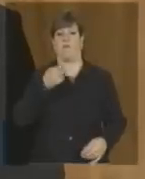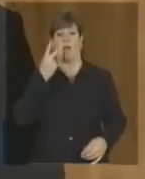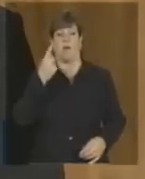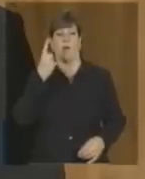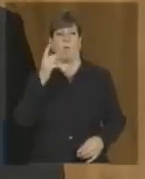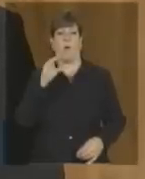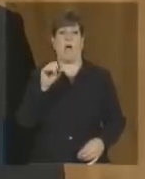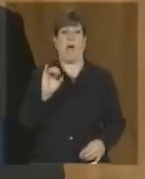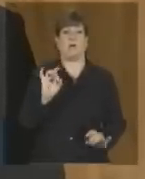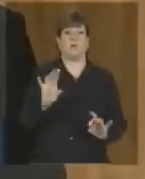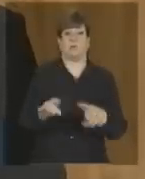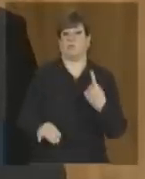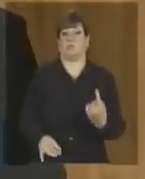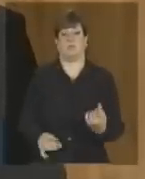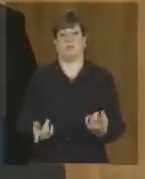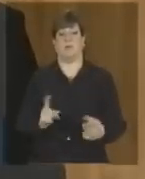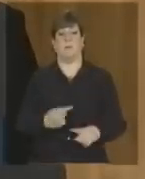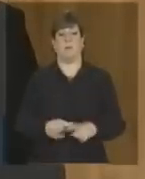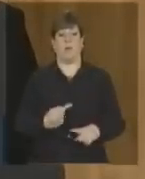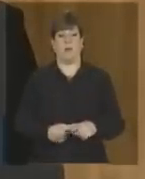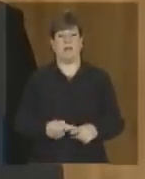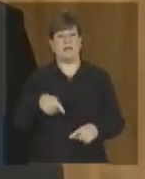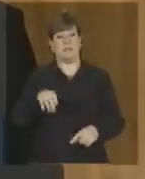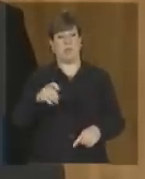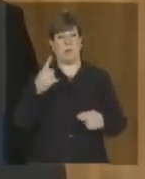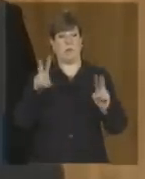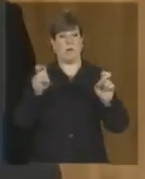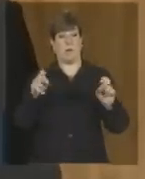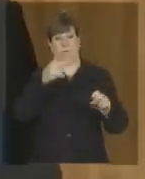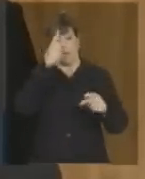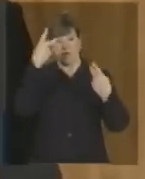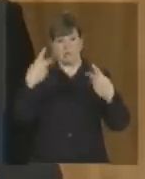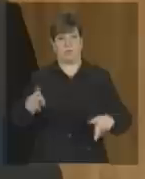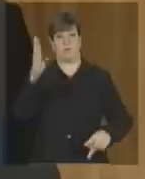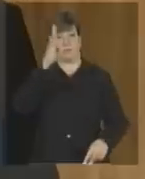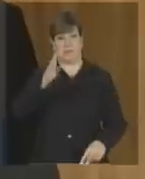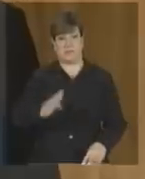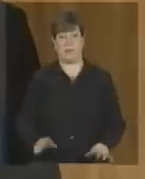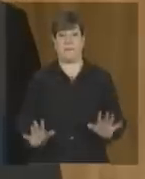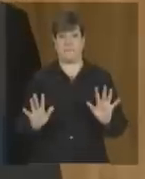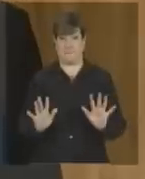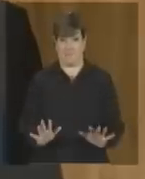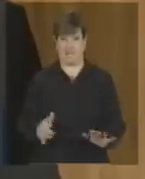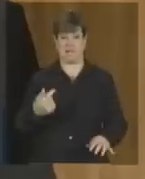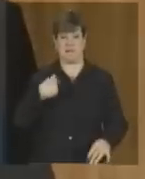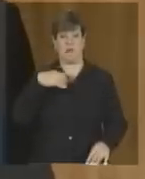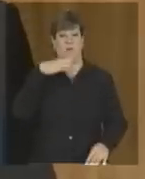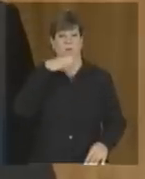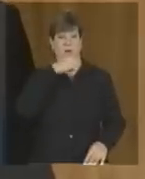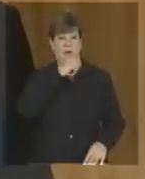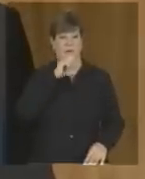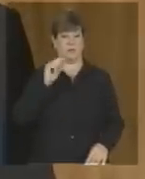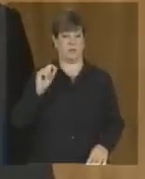porque isso é uma questão para as pessoas do Brasil, mas eu acho que sempre que há